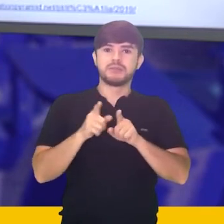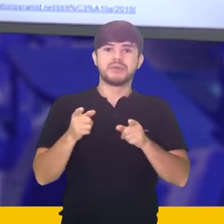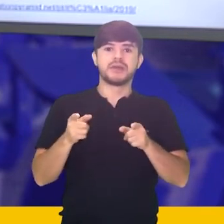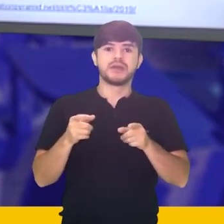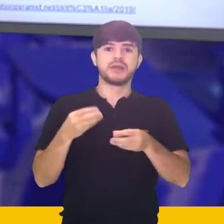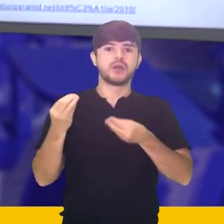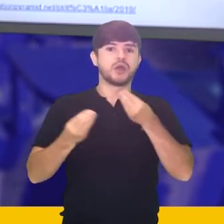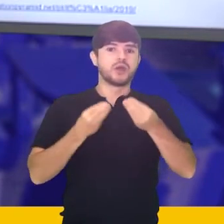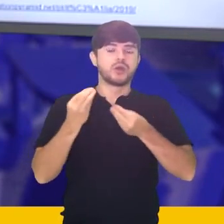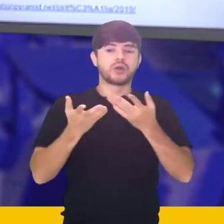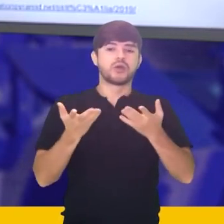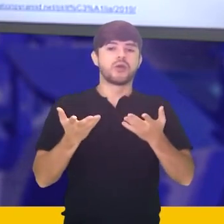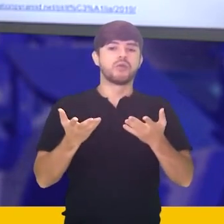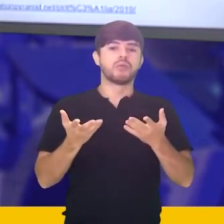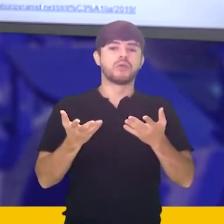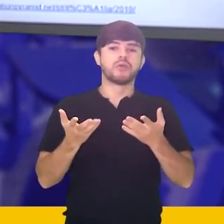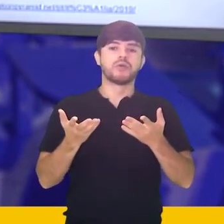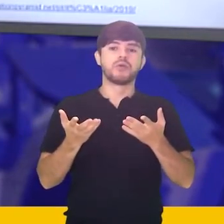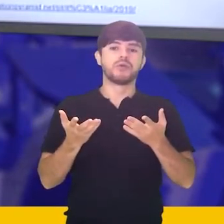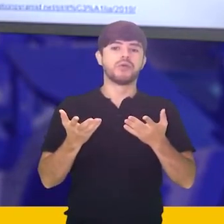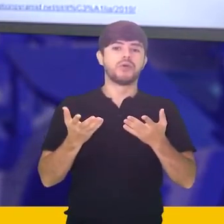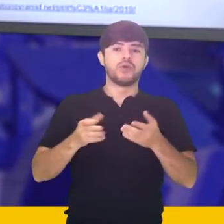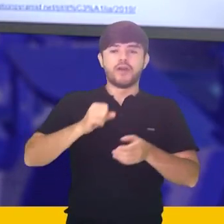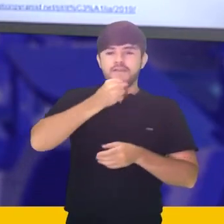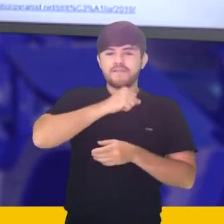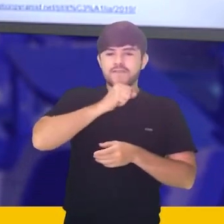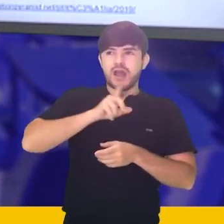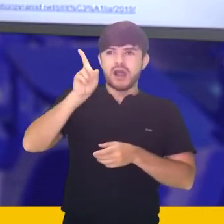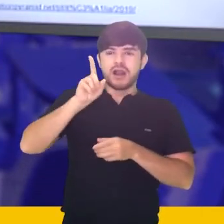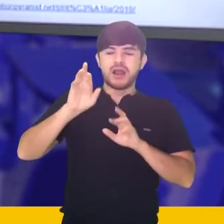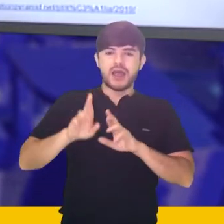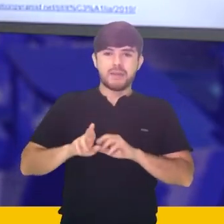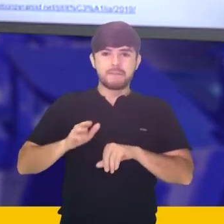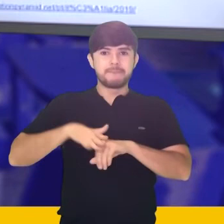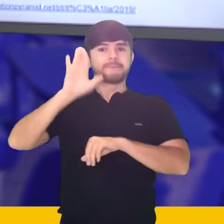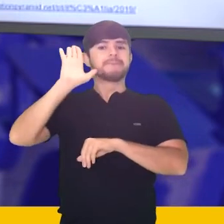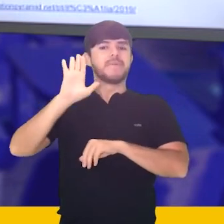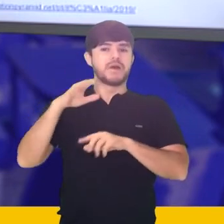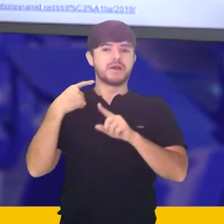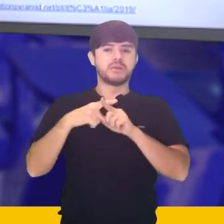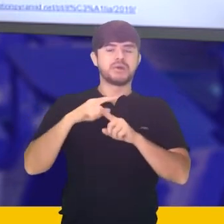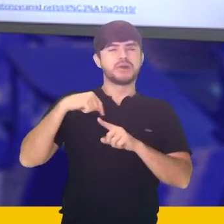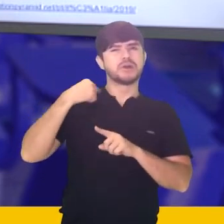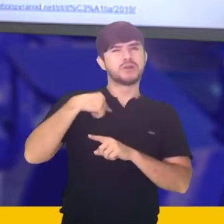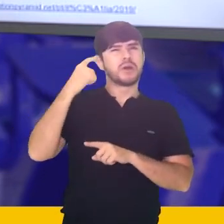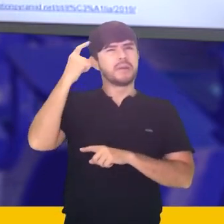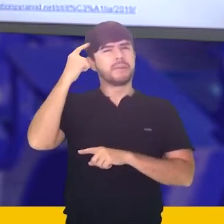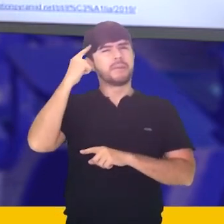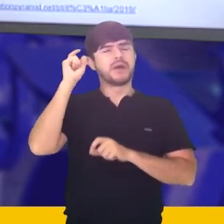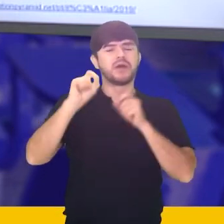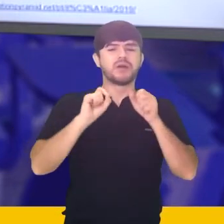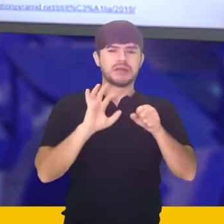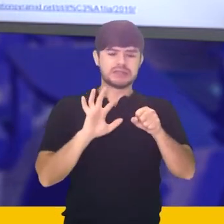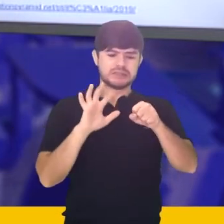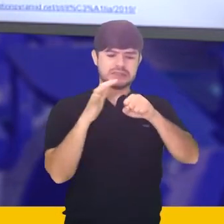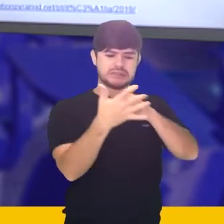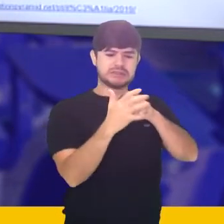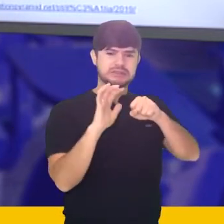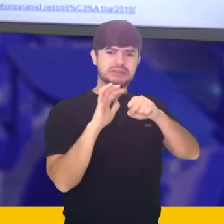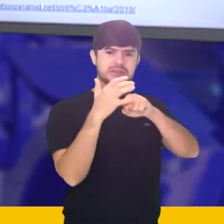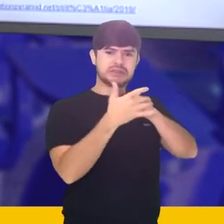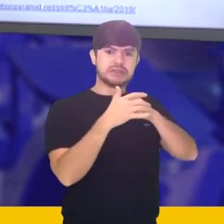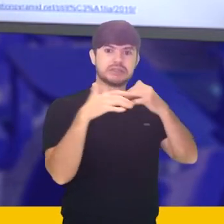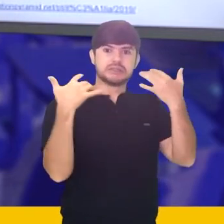Itália, logo a gente vai ter questões que na época a gente acreditava, né, que o coronavírus ele era